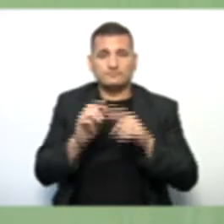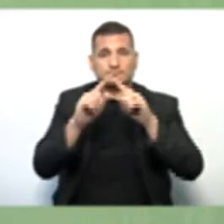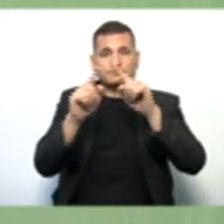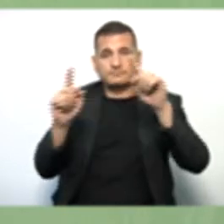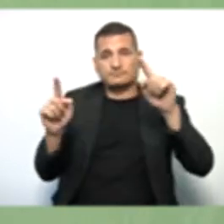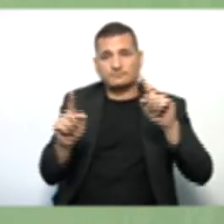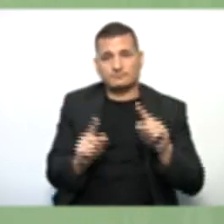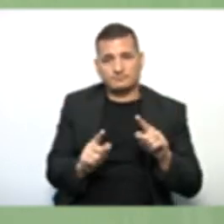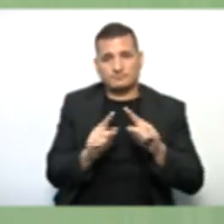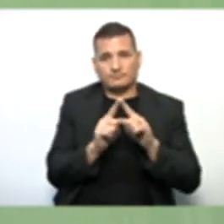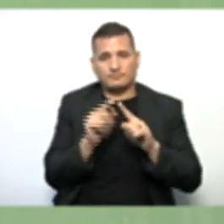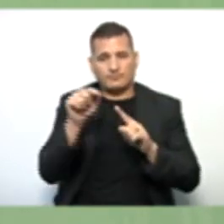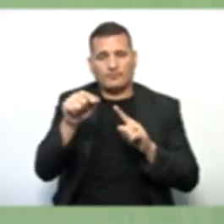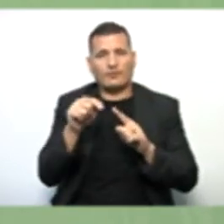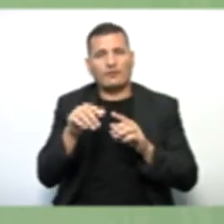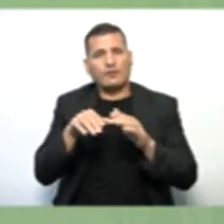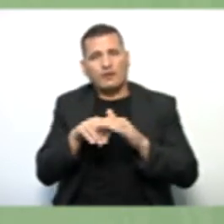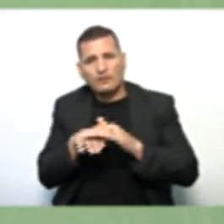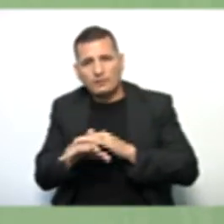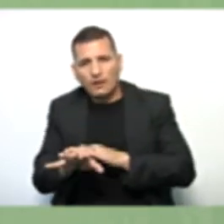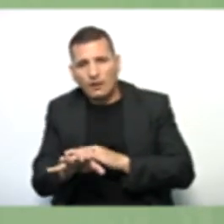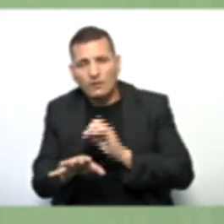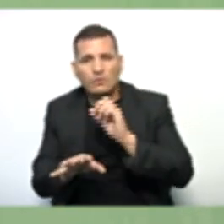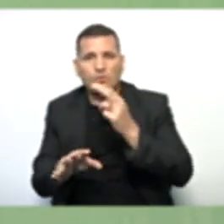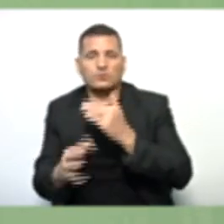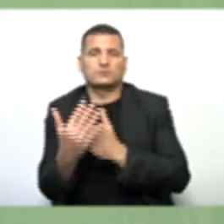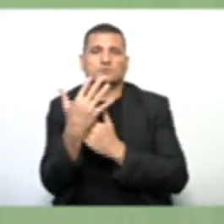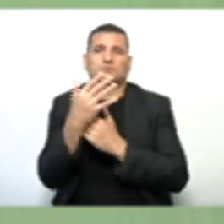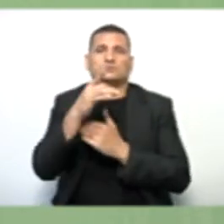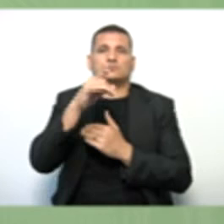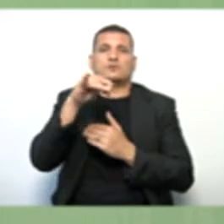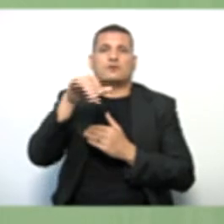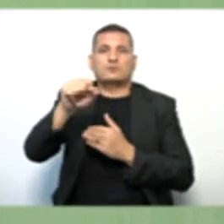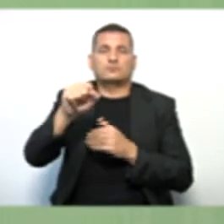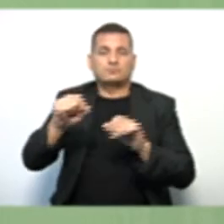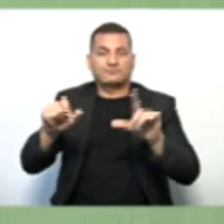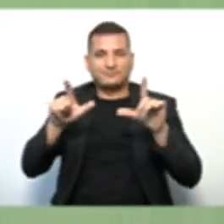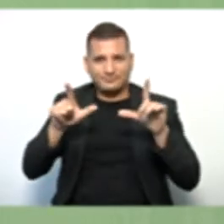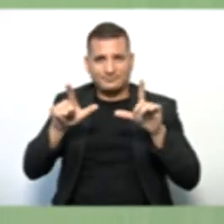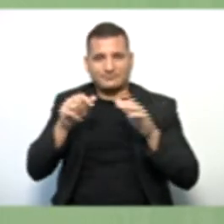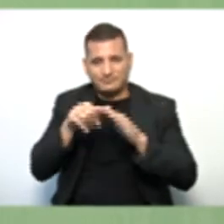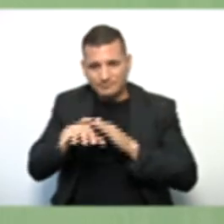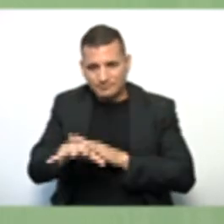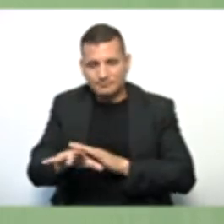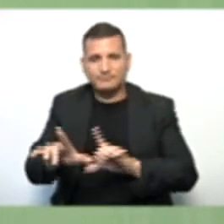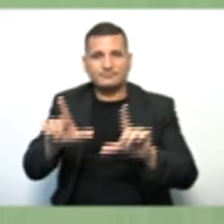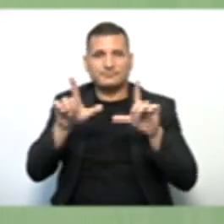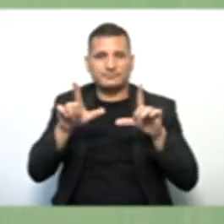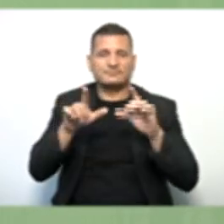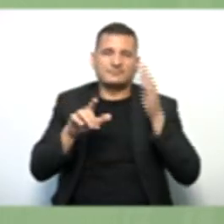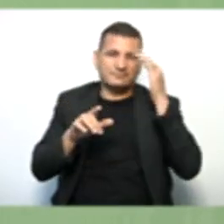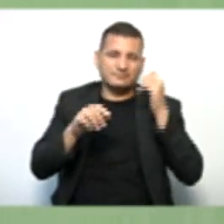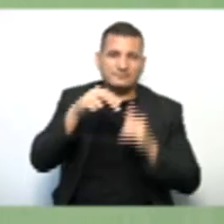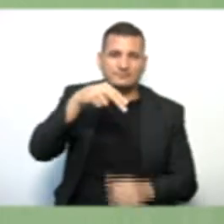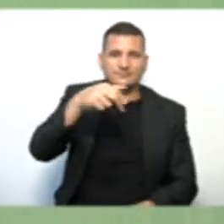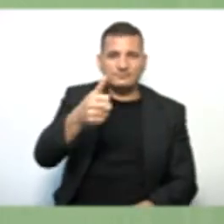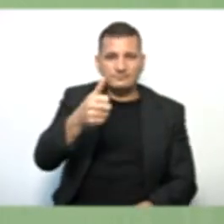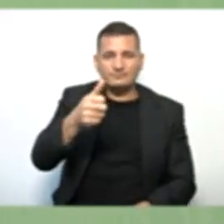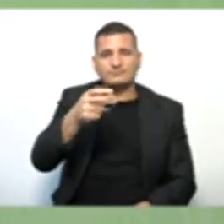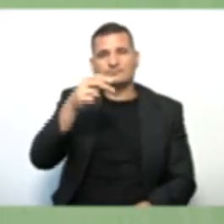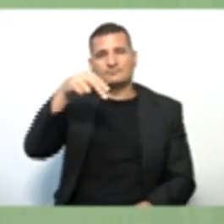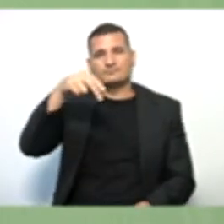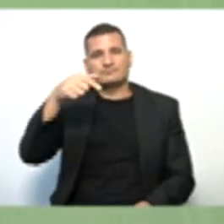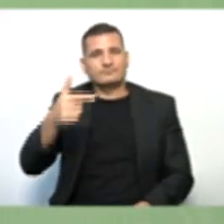Entrada ou saída de dados. Esse aqui é a mesma coisa também, gente. Daquela parte do algoritmo, que ele fala de N1, N2, entra com N1,